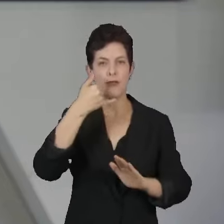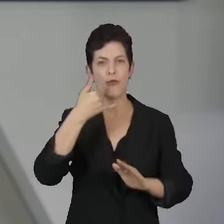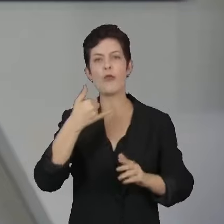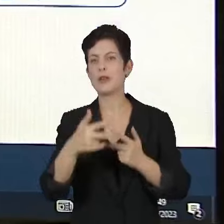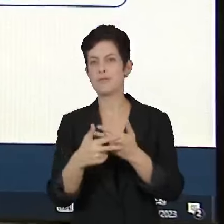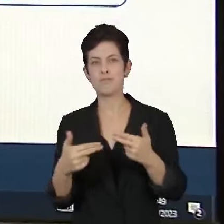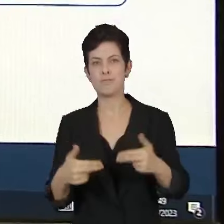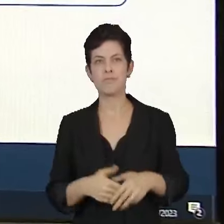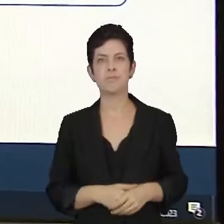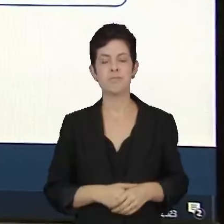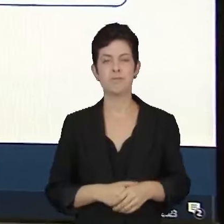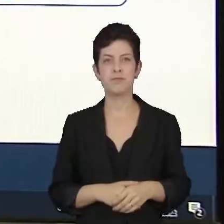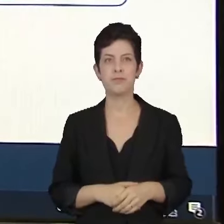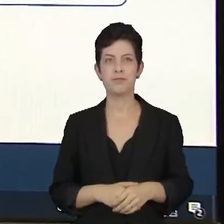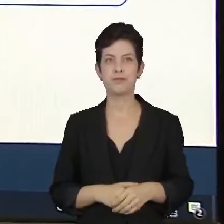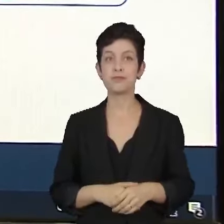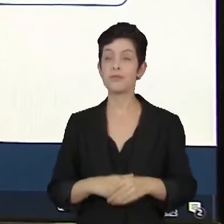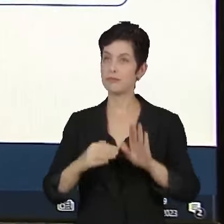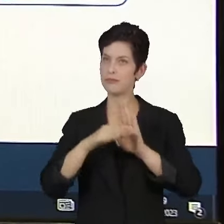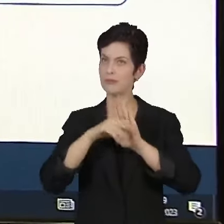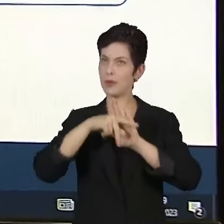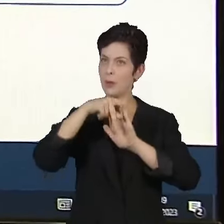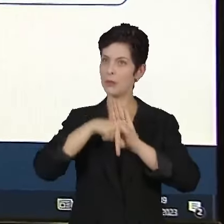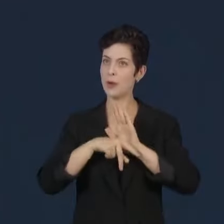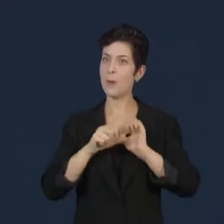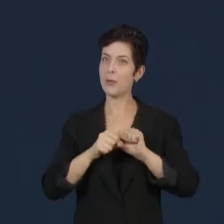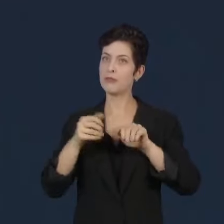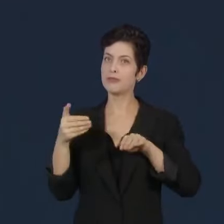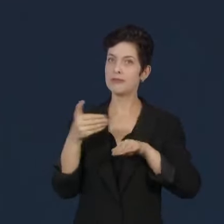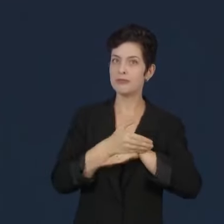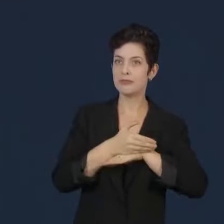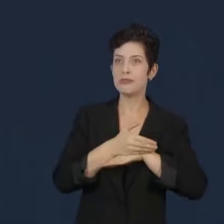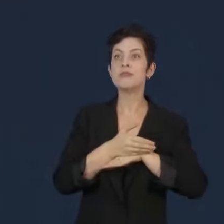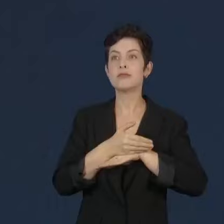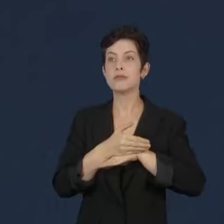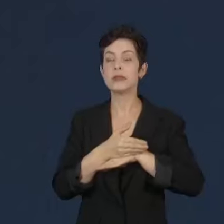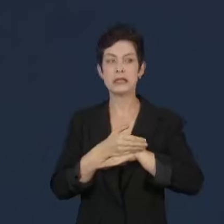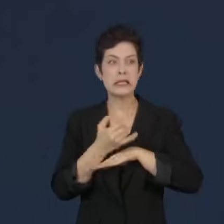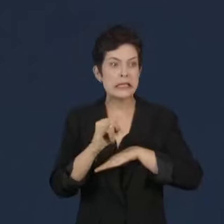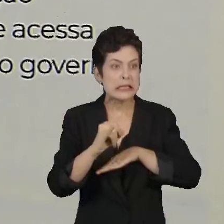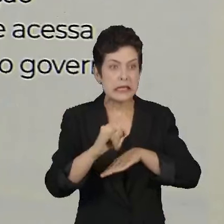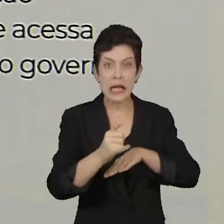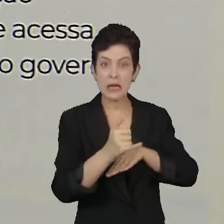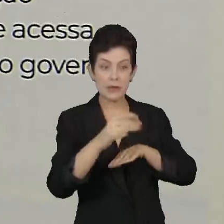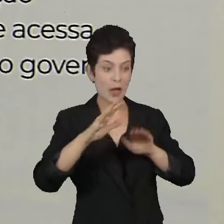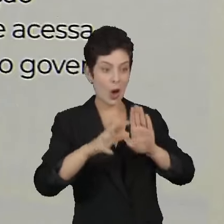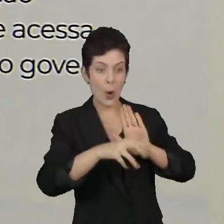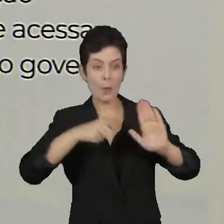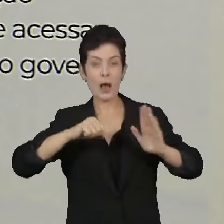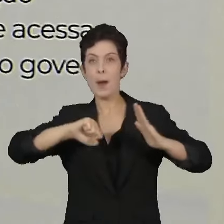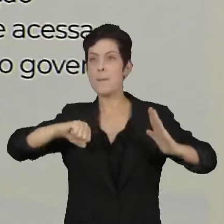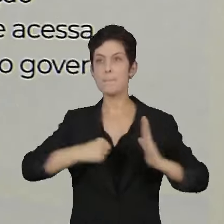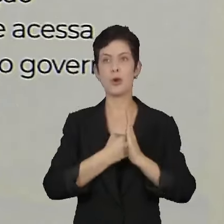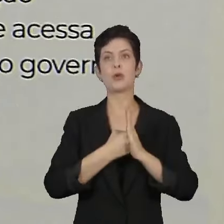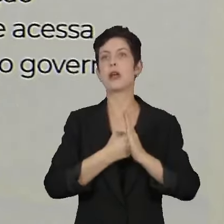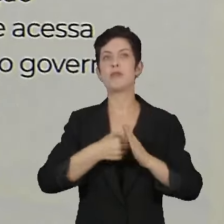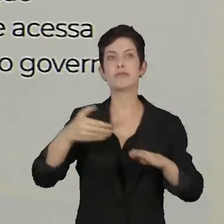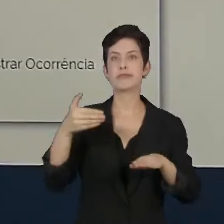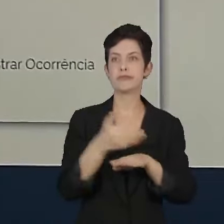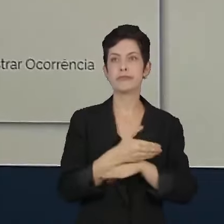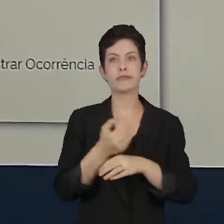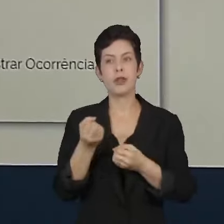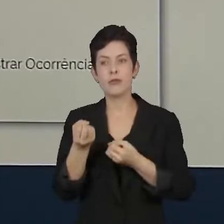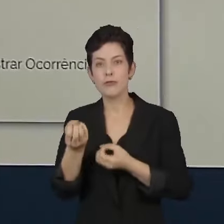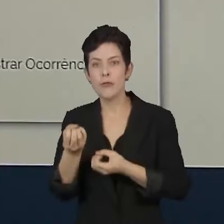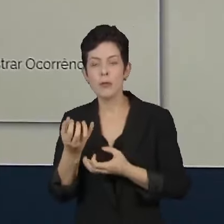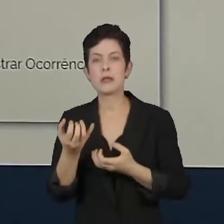celulares. O programa pode ser acionado por quem teve o celular roubado para bloquear o acesso aos dados